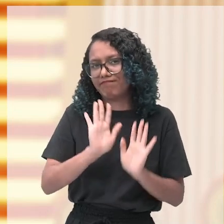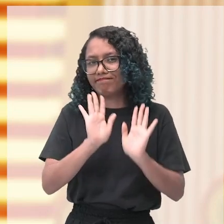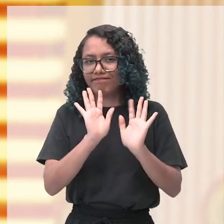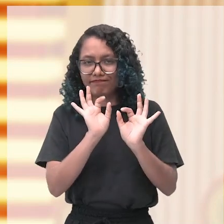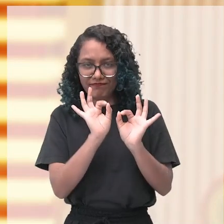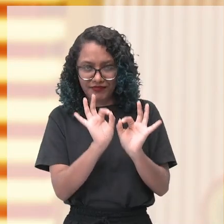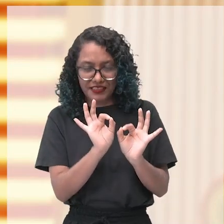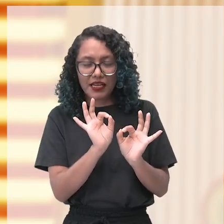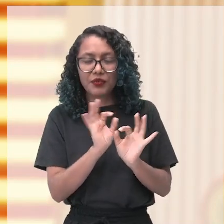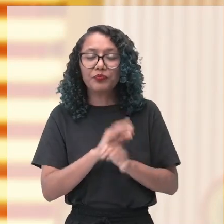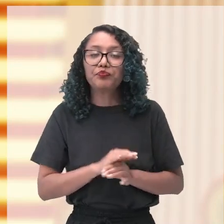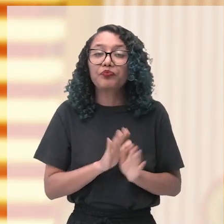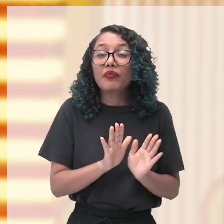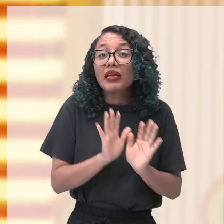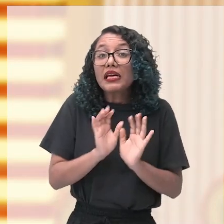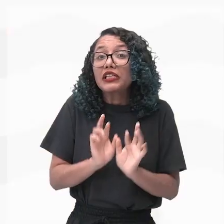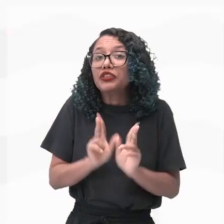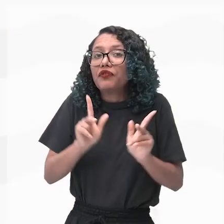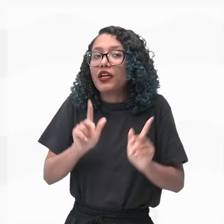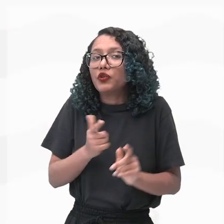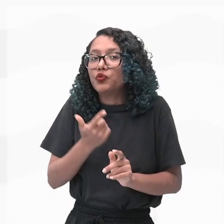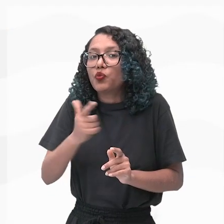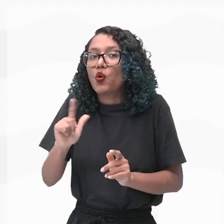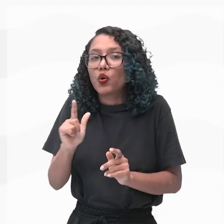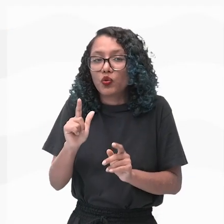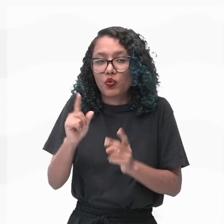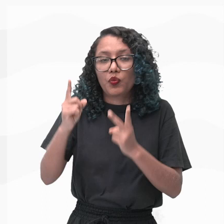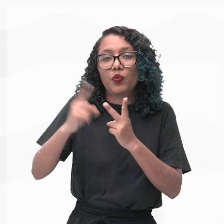Diferentemente dos resíduos perigosos.